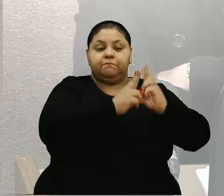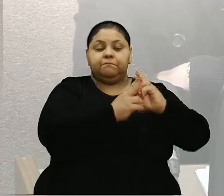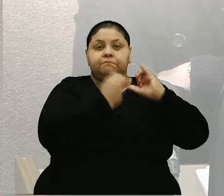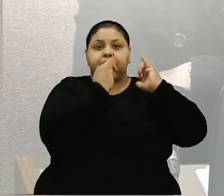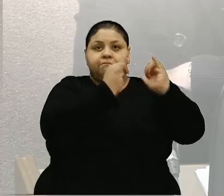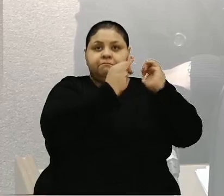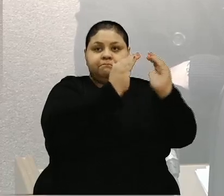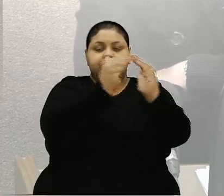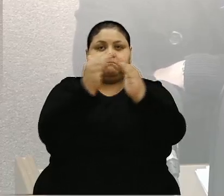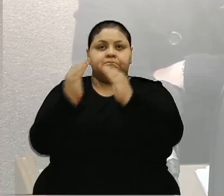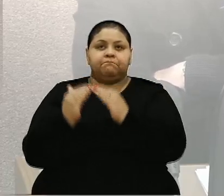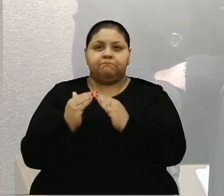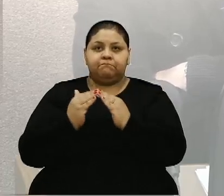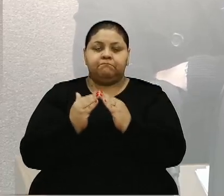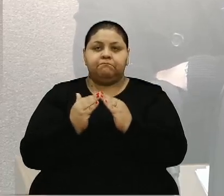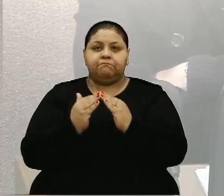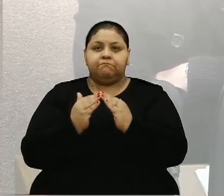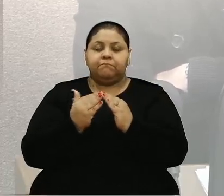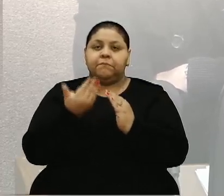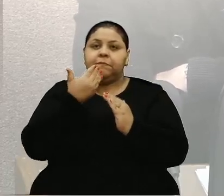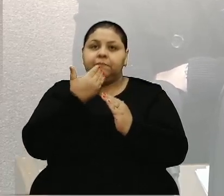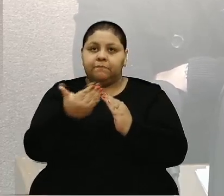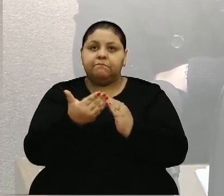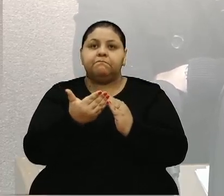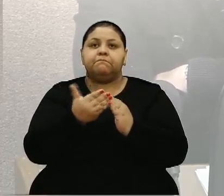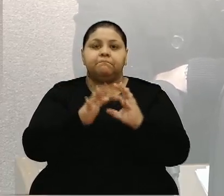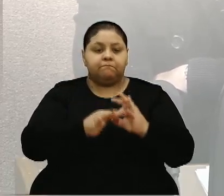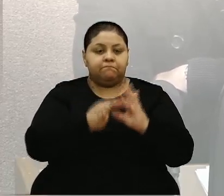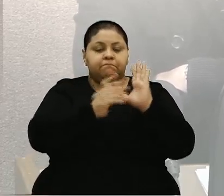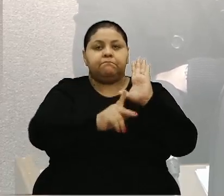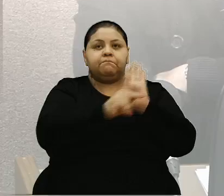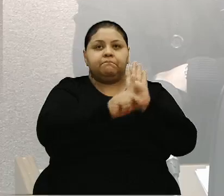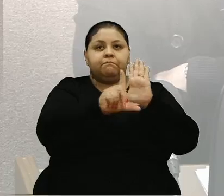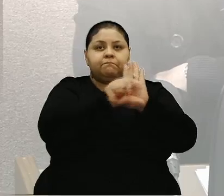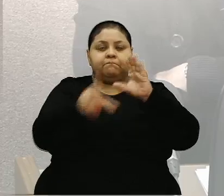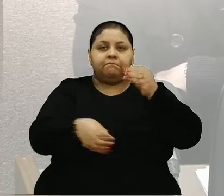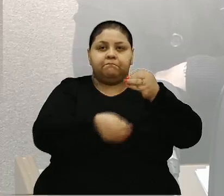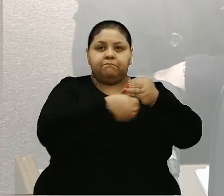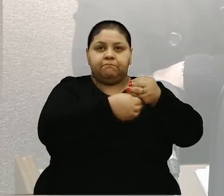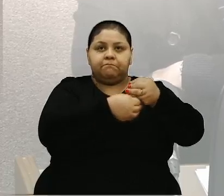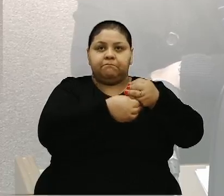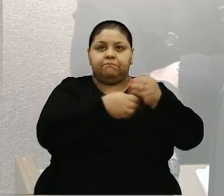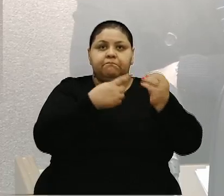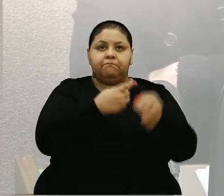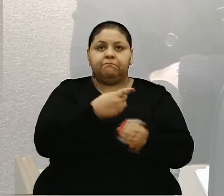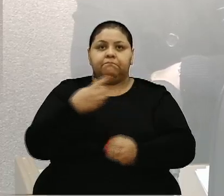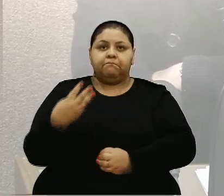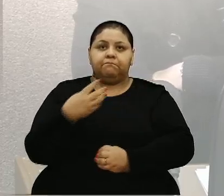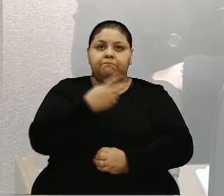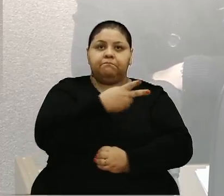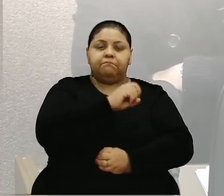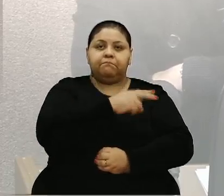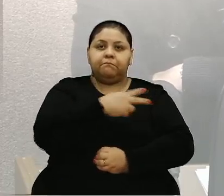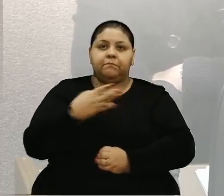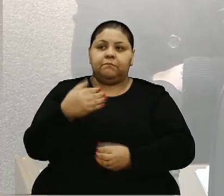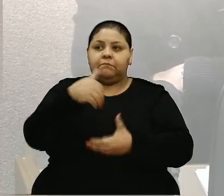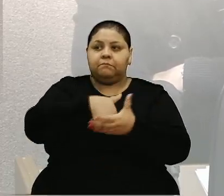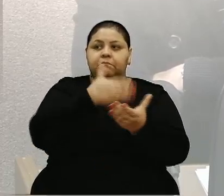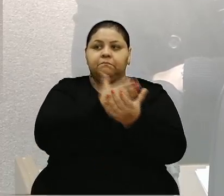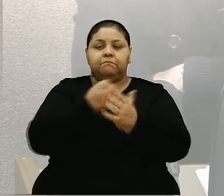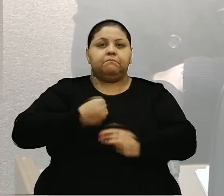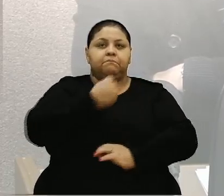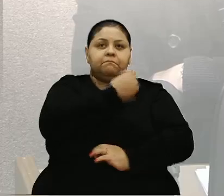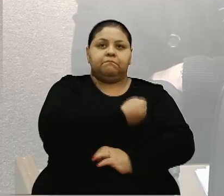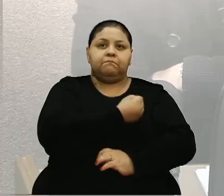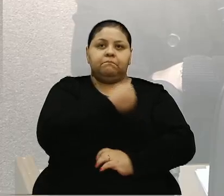e Habitação manifesta-se de forma favorável ao projeto de lei complementar 13/2024, contido no